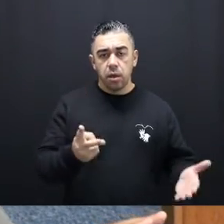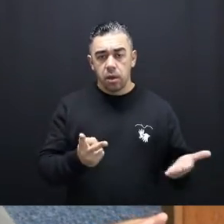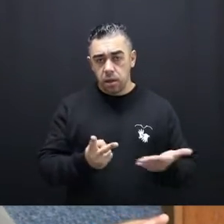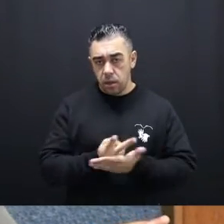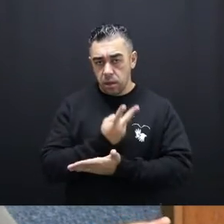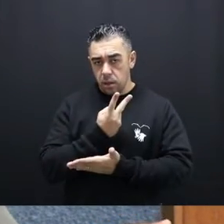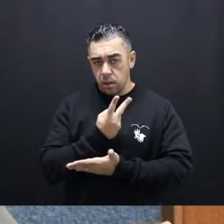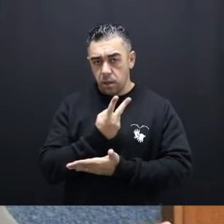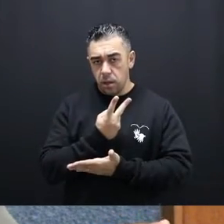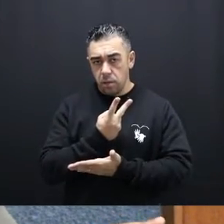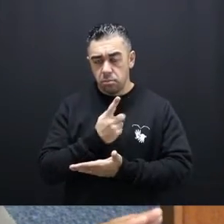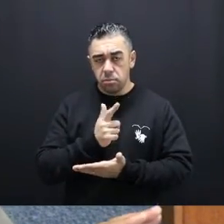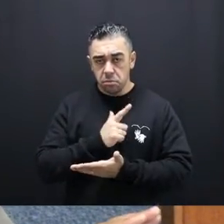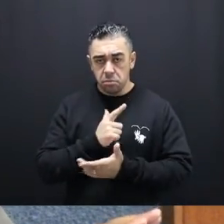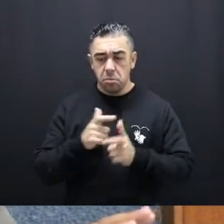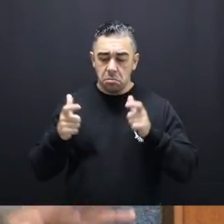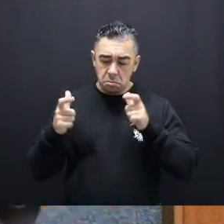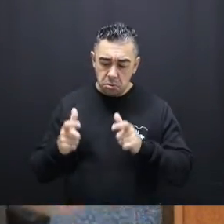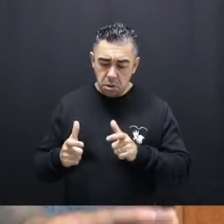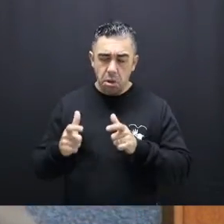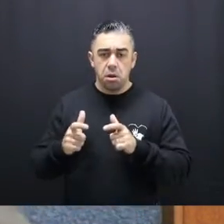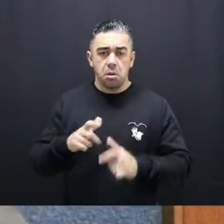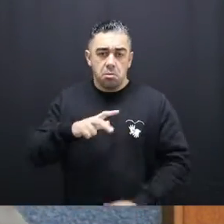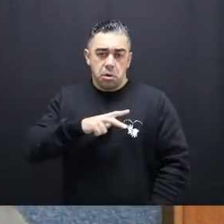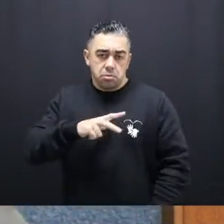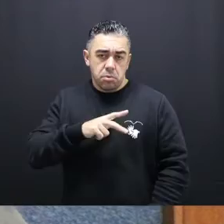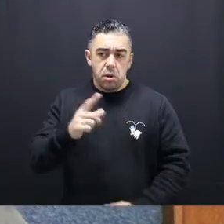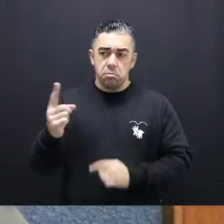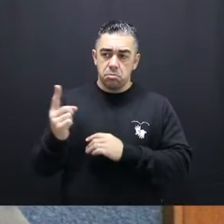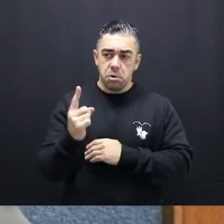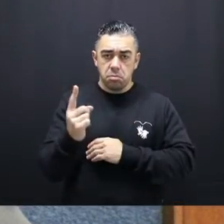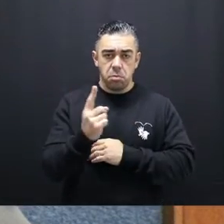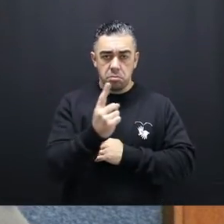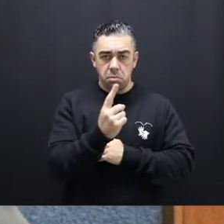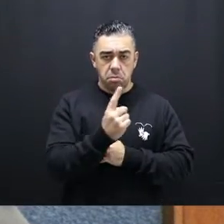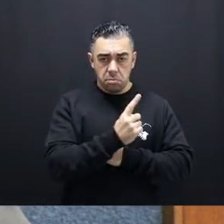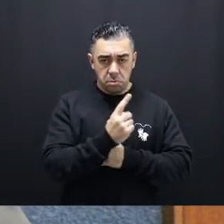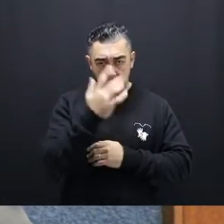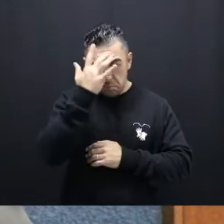de ter um escritório particular para atender a comunidade